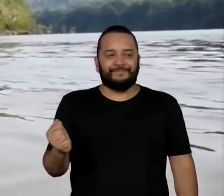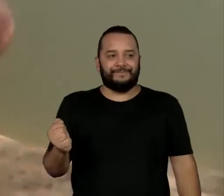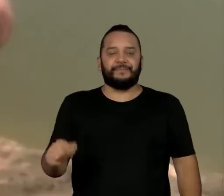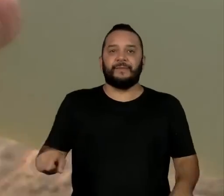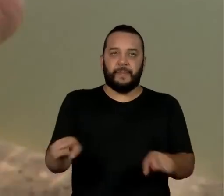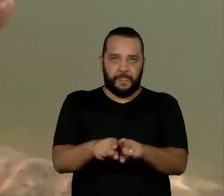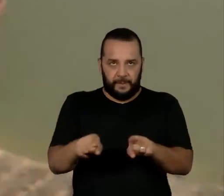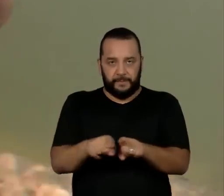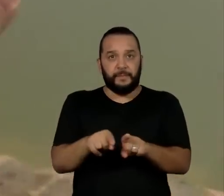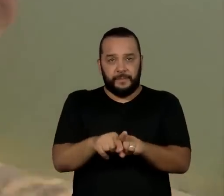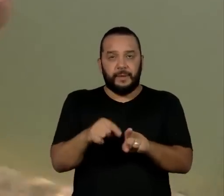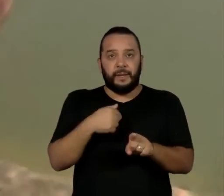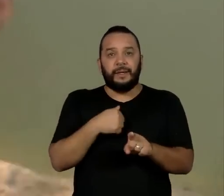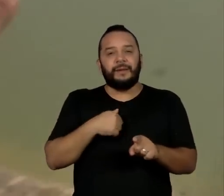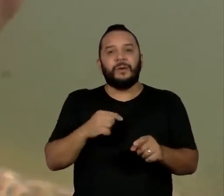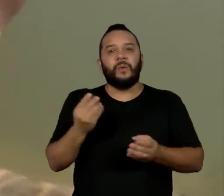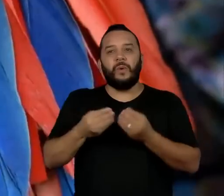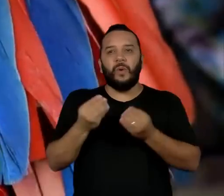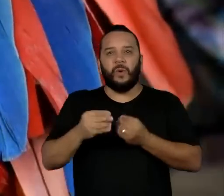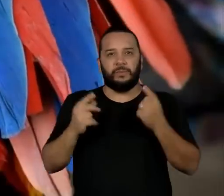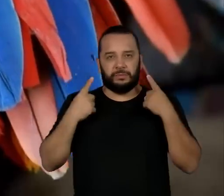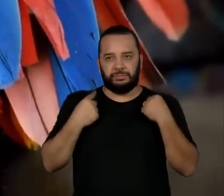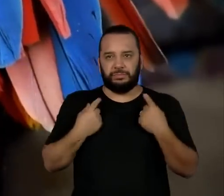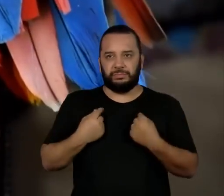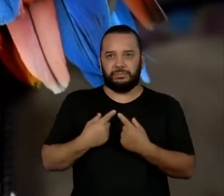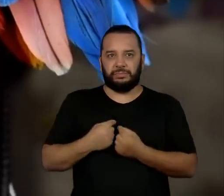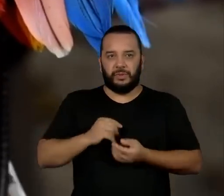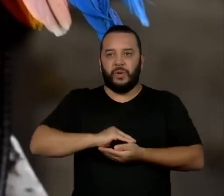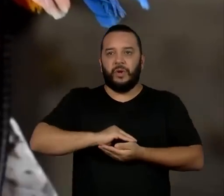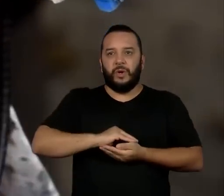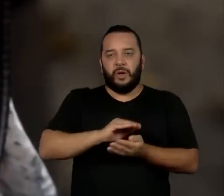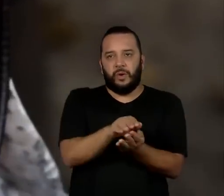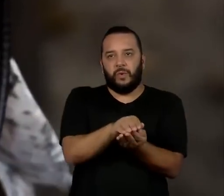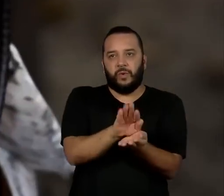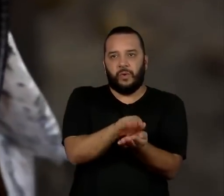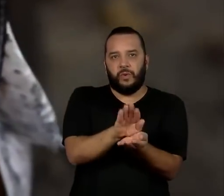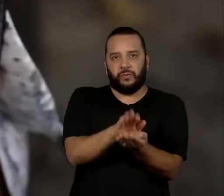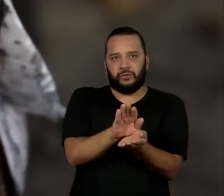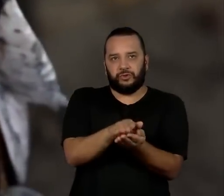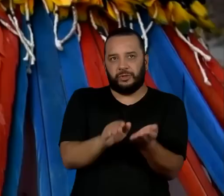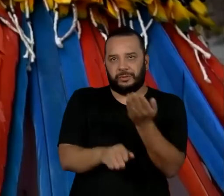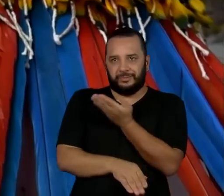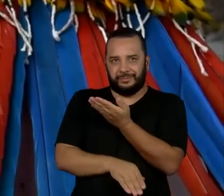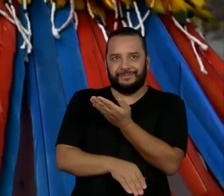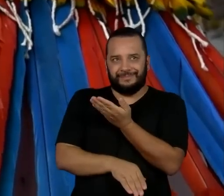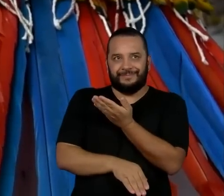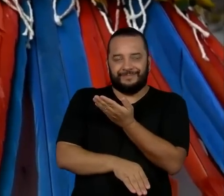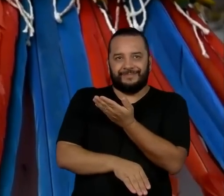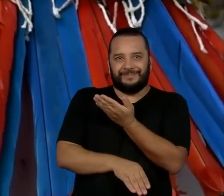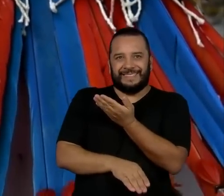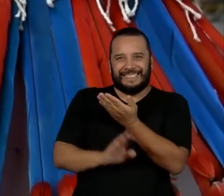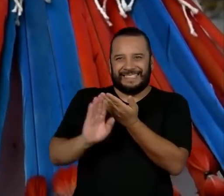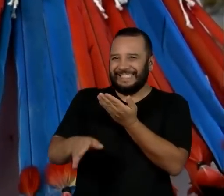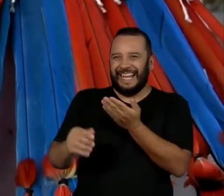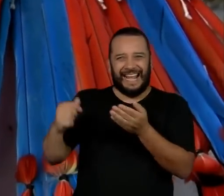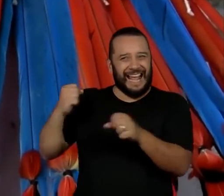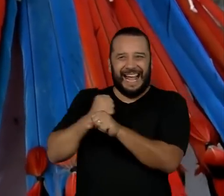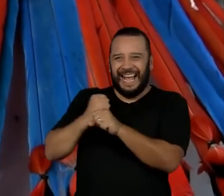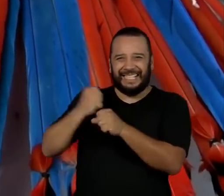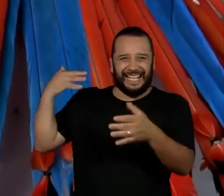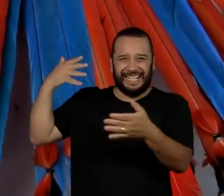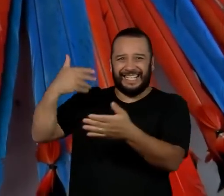que vivem na bacia do rio Juruena, Tapajós, e lá a maioria dos